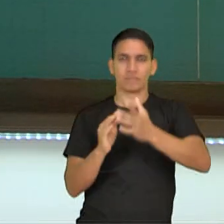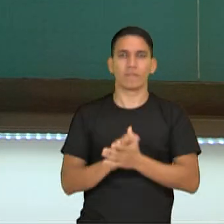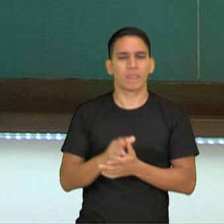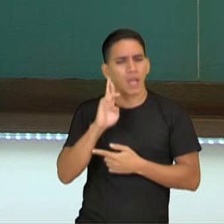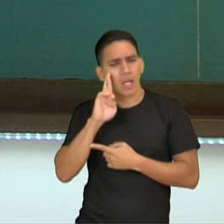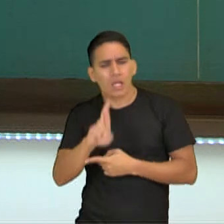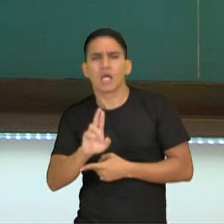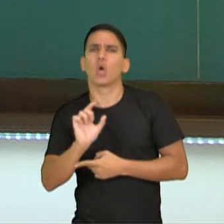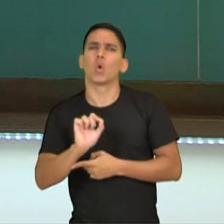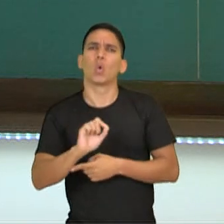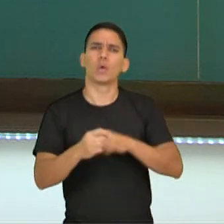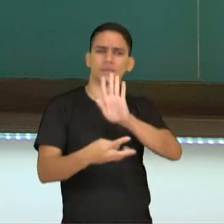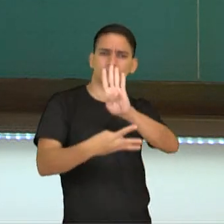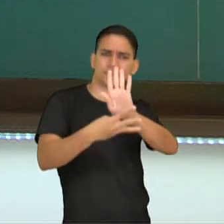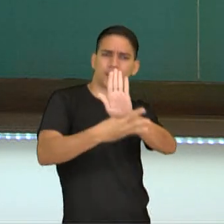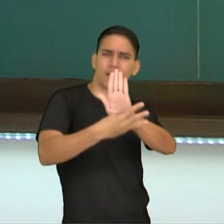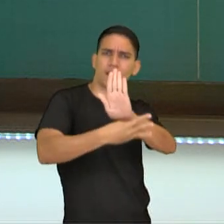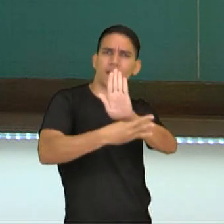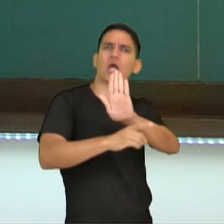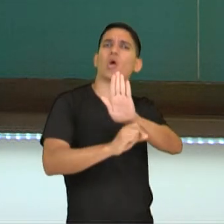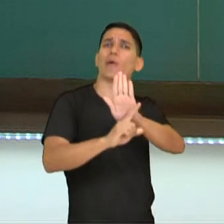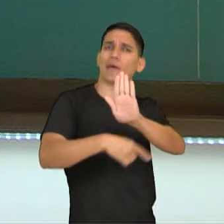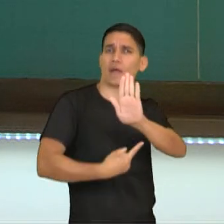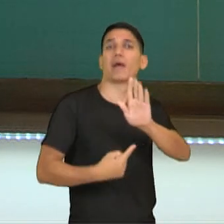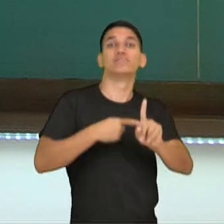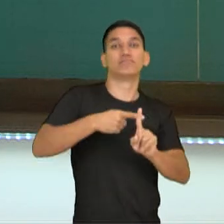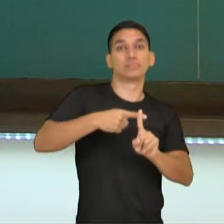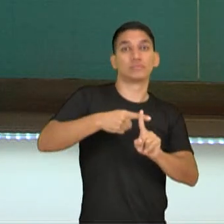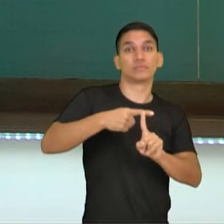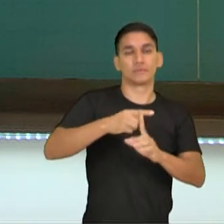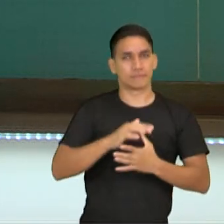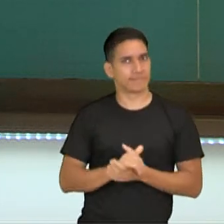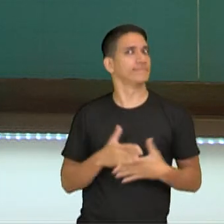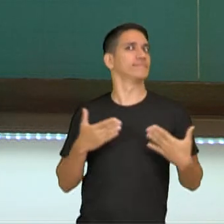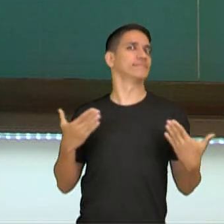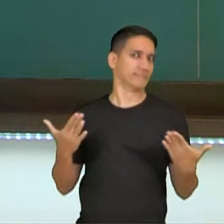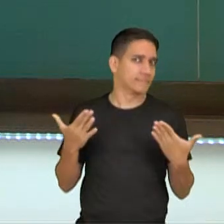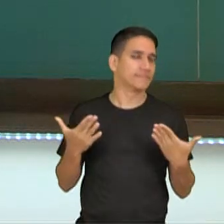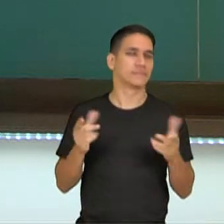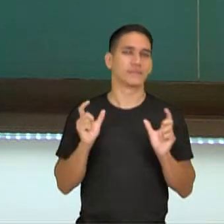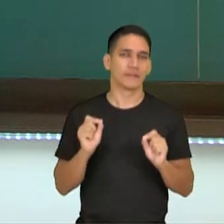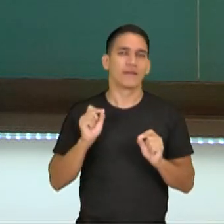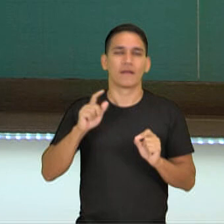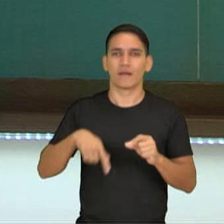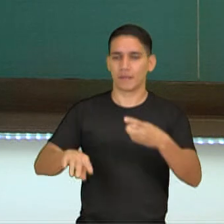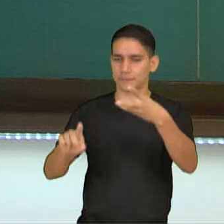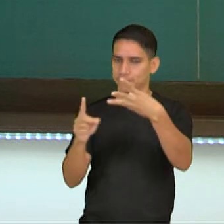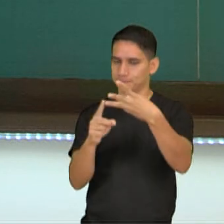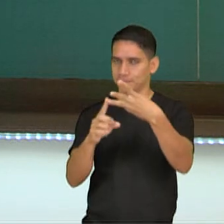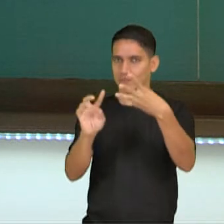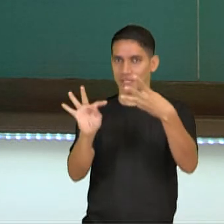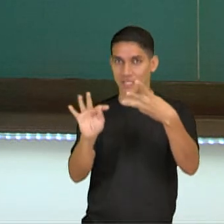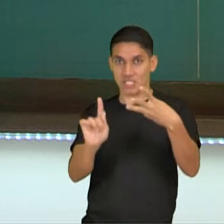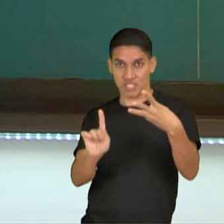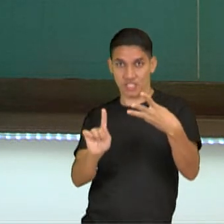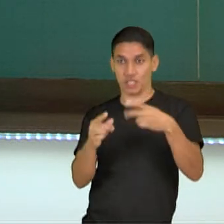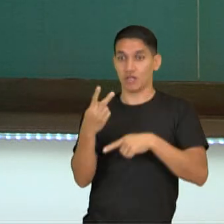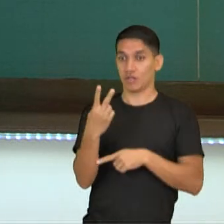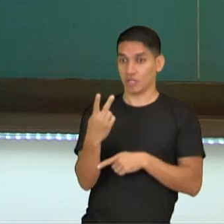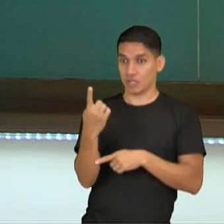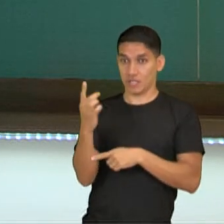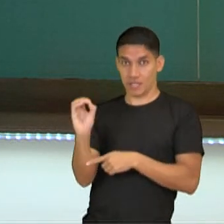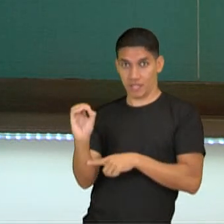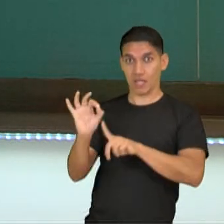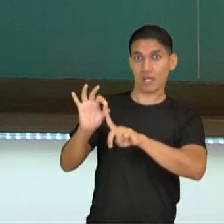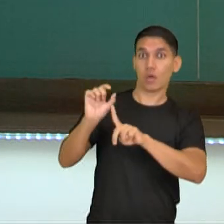No terceiro quadrante, a tangente é positiva. Então, tangente de 210 graus continua sendo